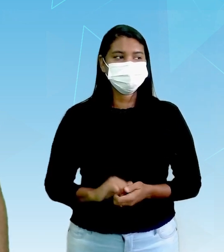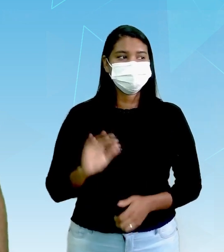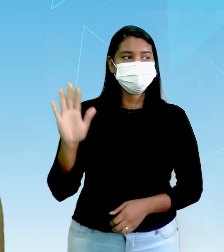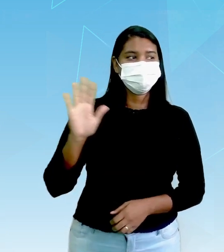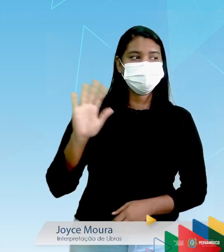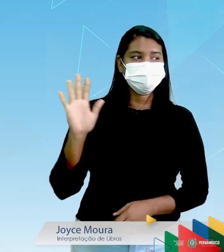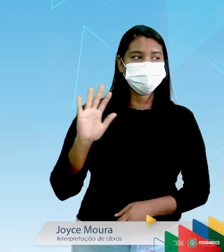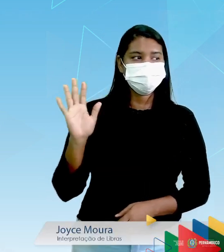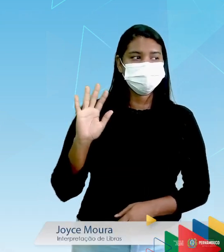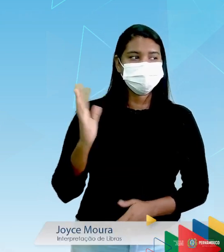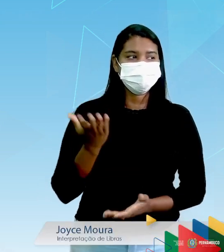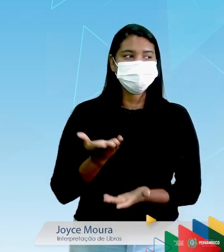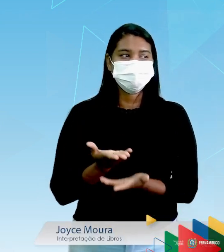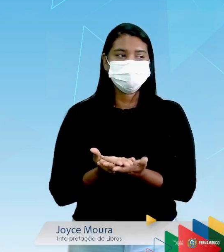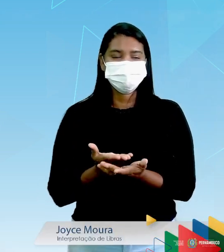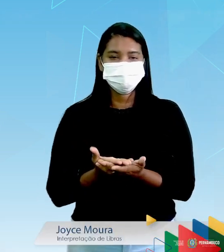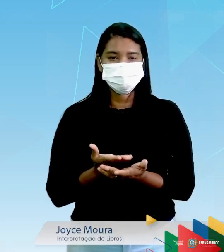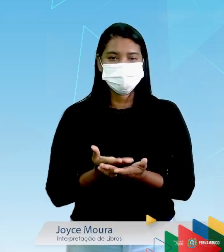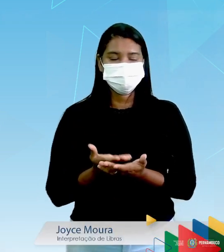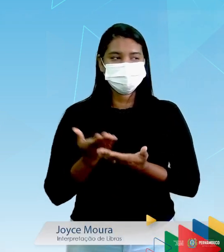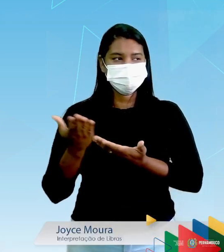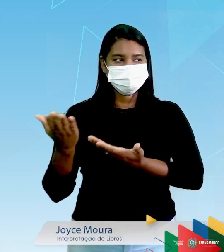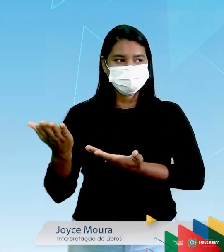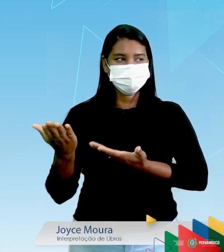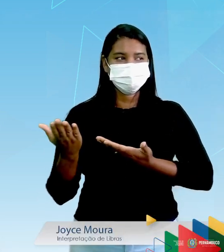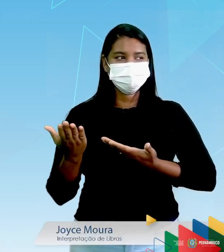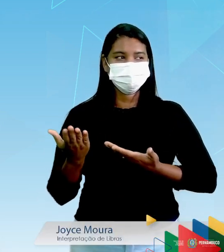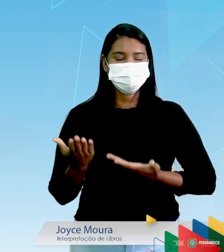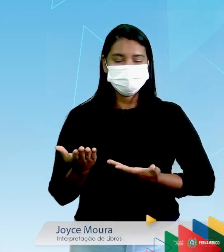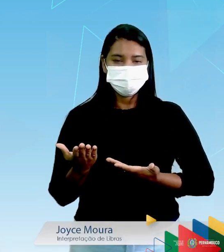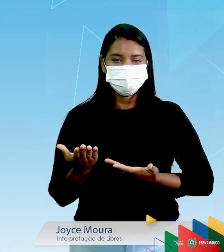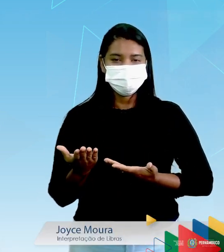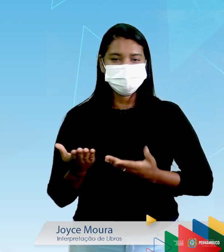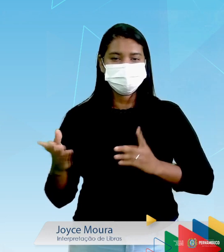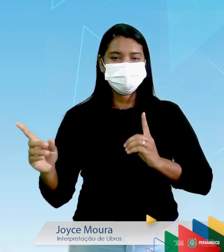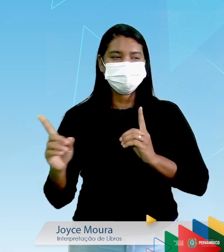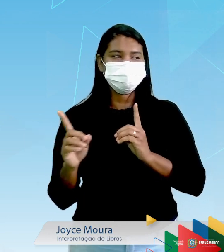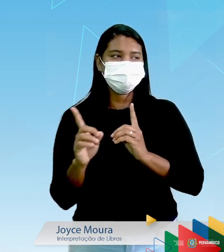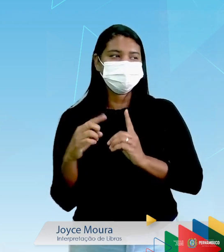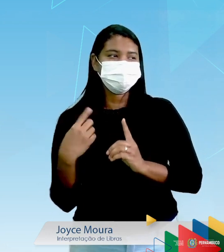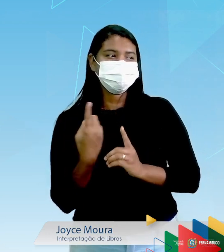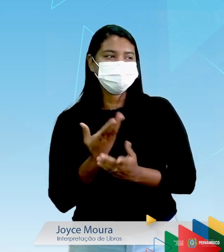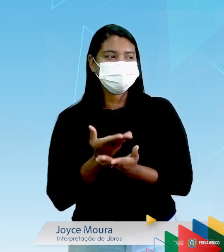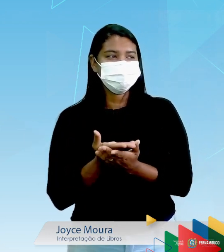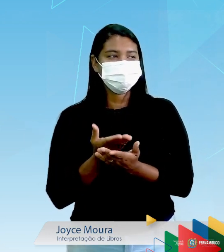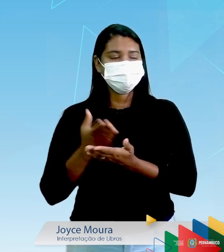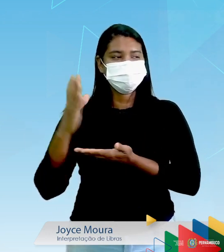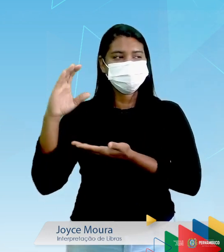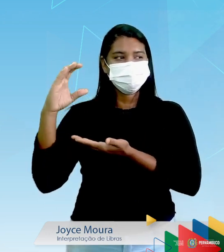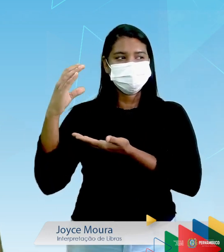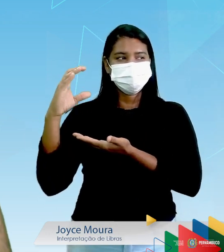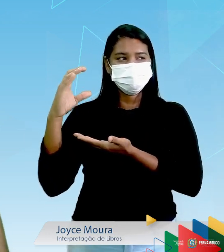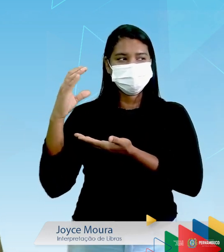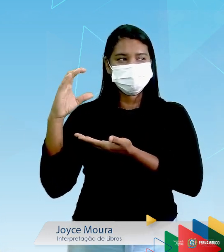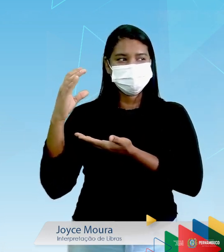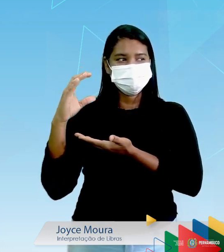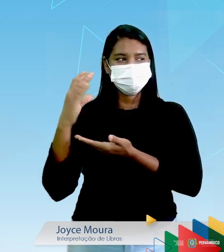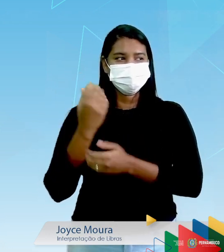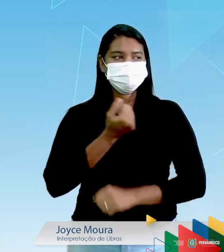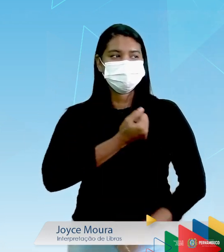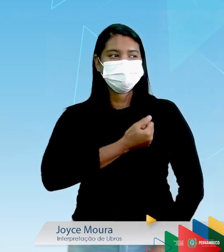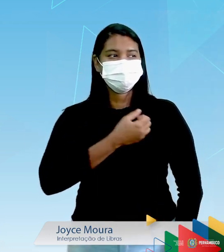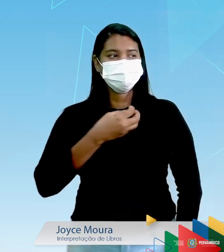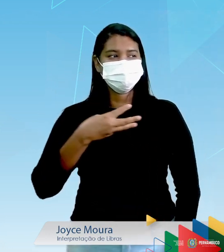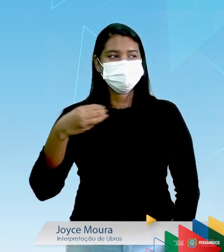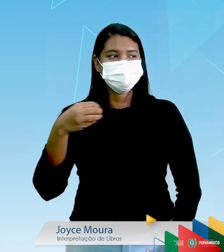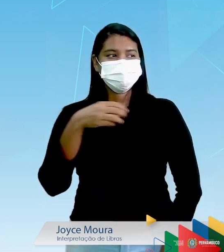Olá, queridos estudantes! Sejam todos bem-vindos a mais um encontro para a nossa aula de ciências. Essa é a aula número 30